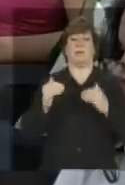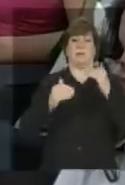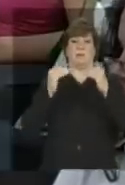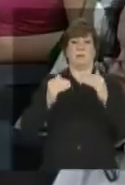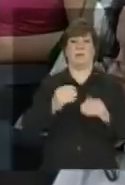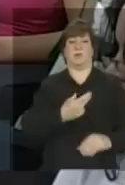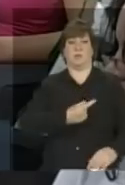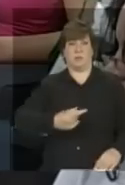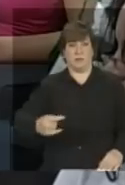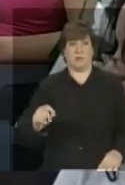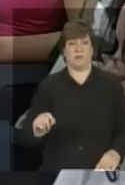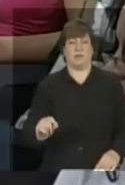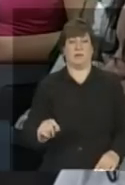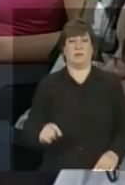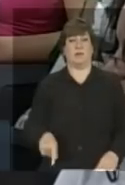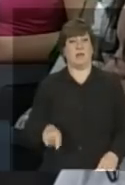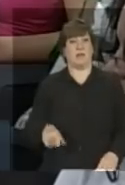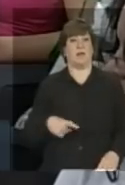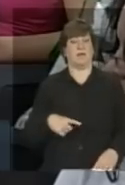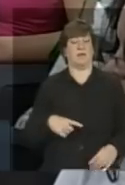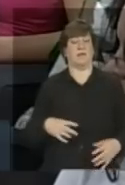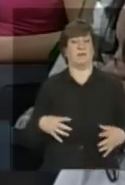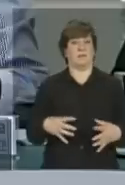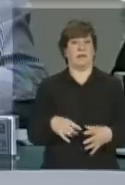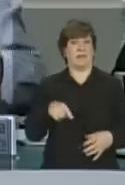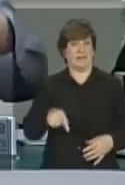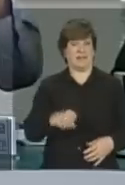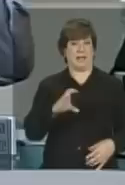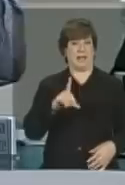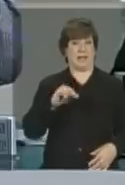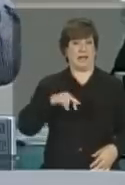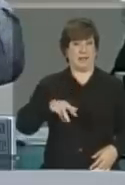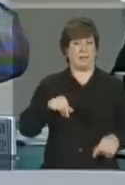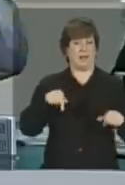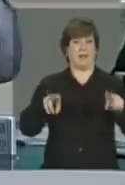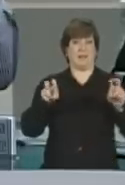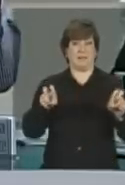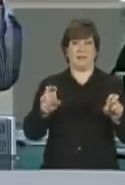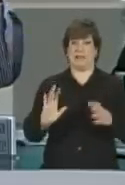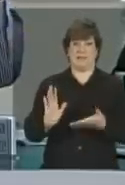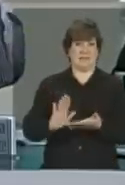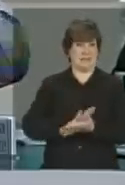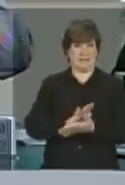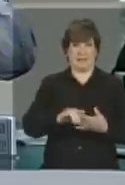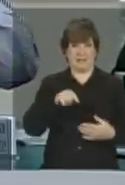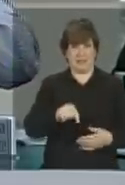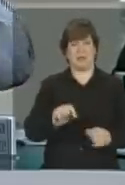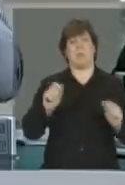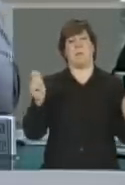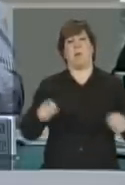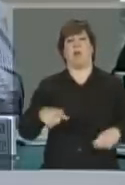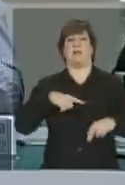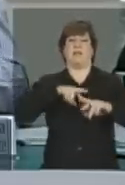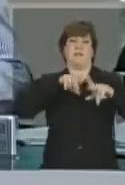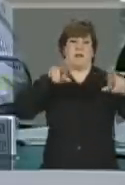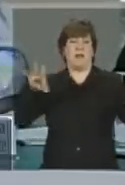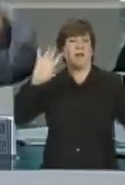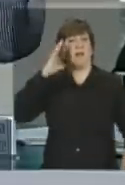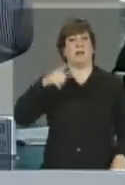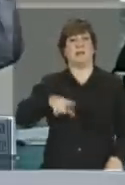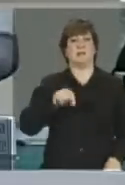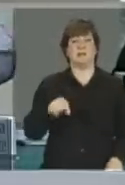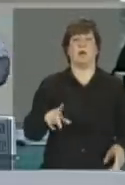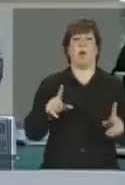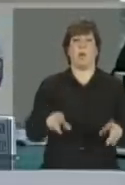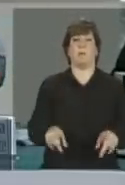uma questão determinante. Sem essa questão do clima, podemos fazer vários e vários cenários, podemos ter várias e várias decisões,